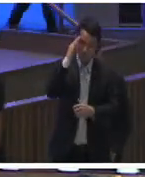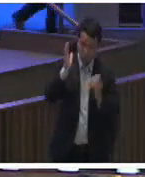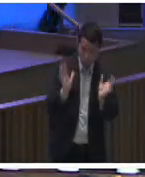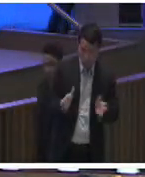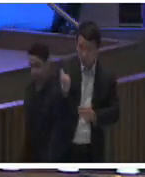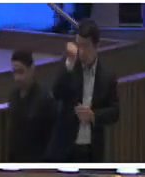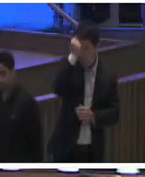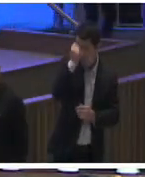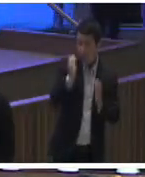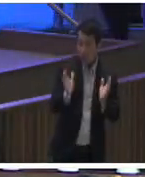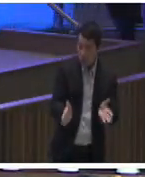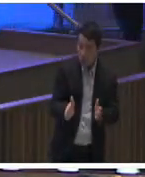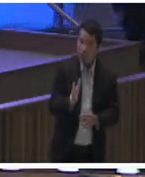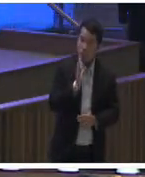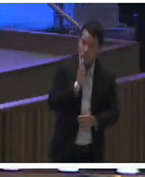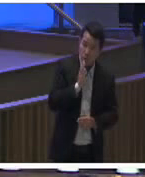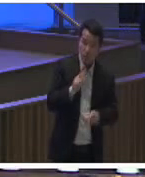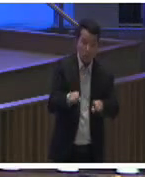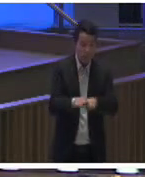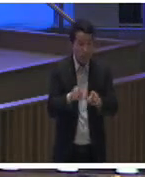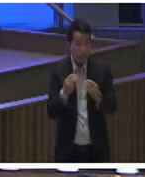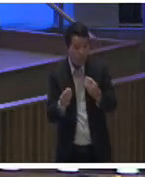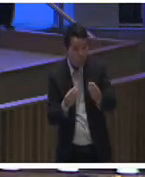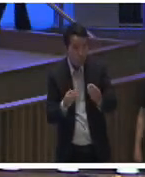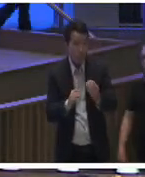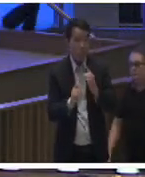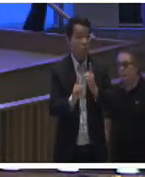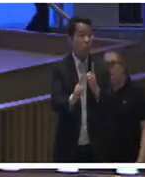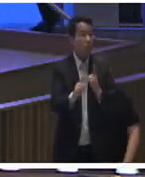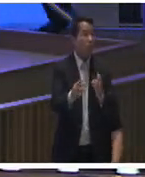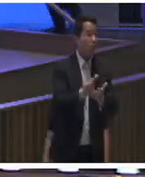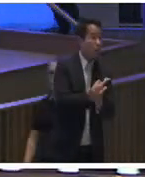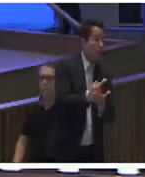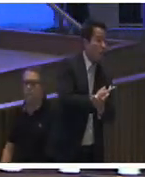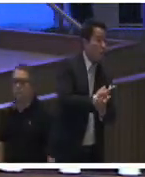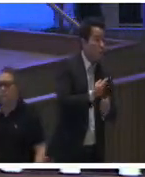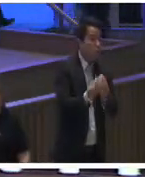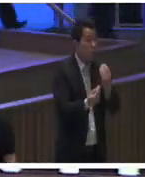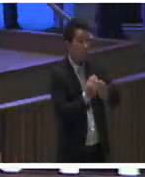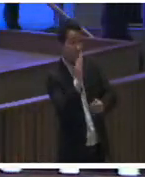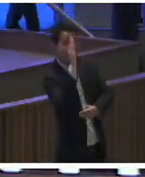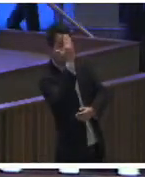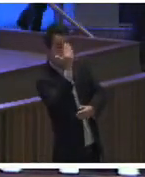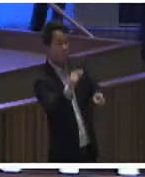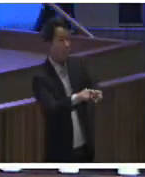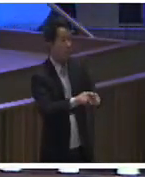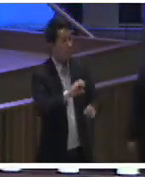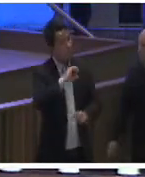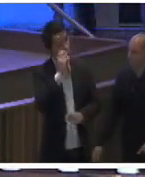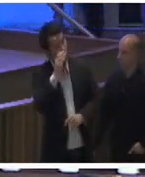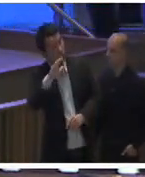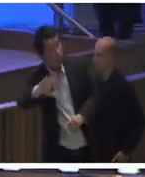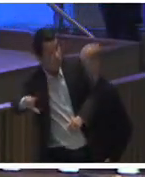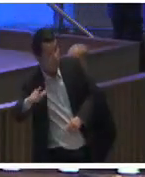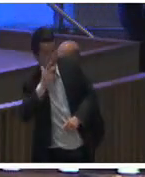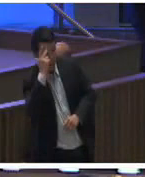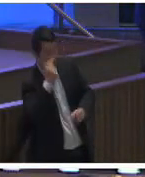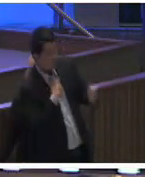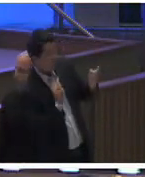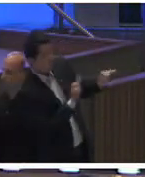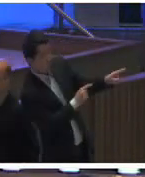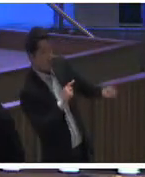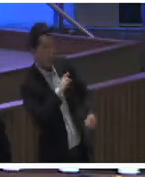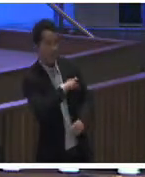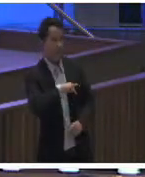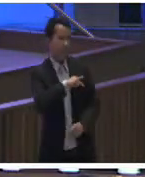alguns posicionamentos doutrinários heréticos, também de alguns posicionamentos contra ele, o apóstolo. Mas